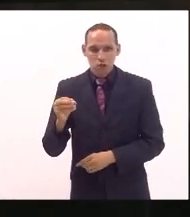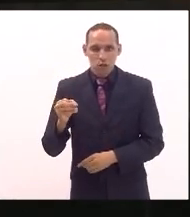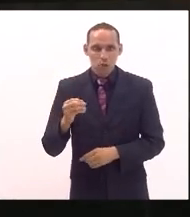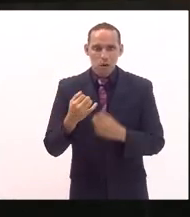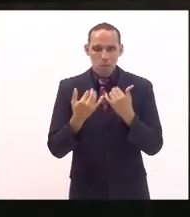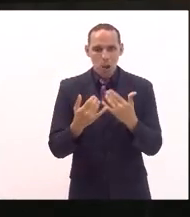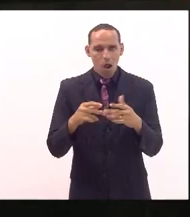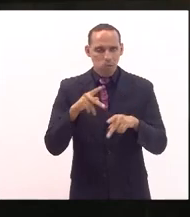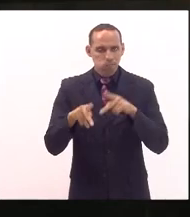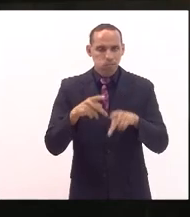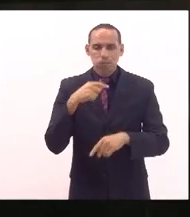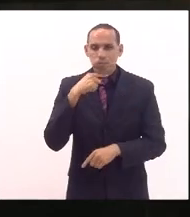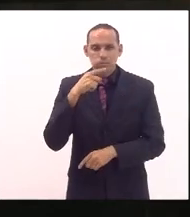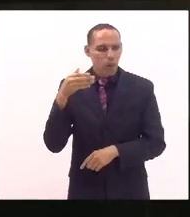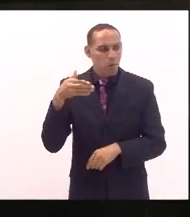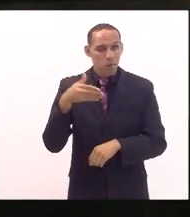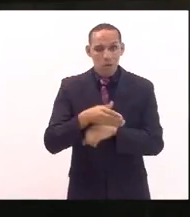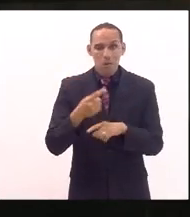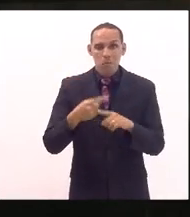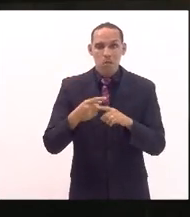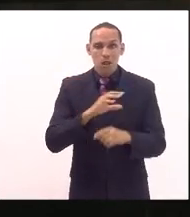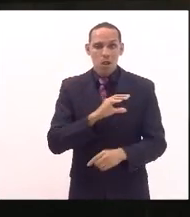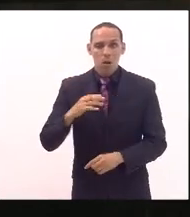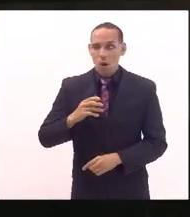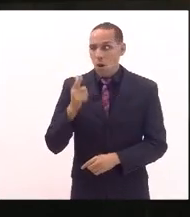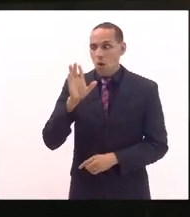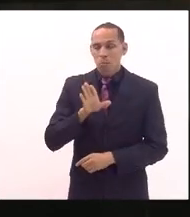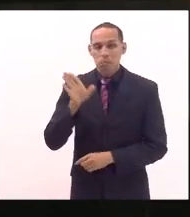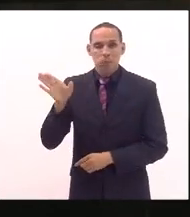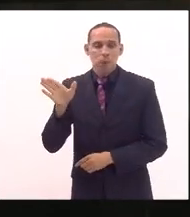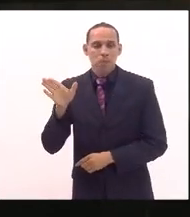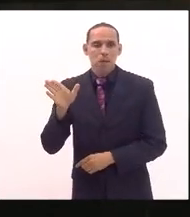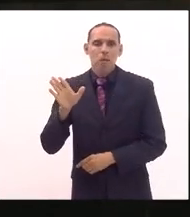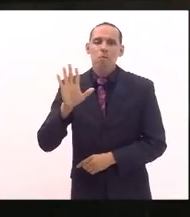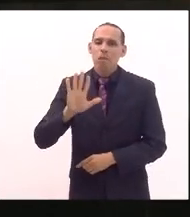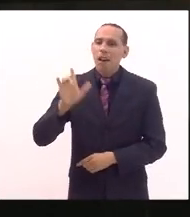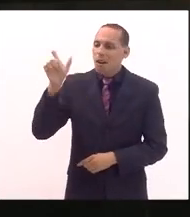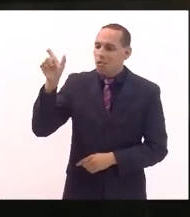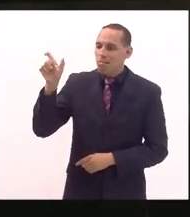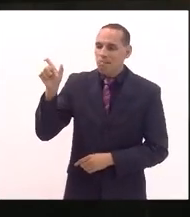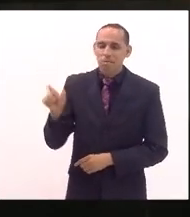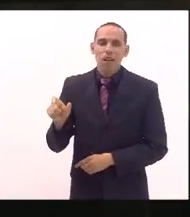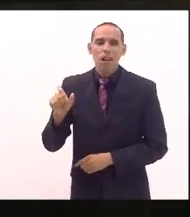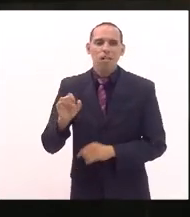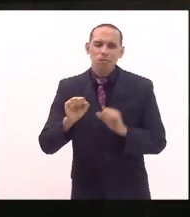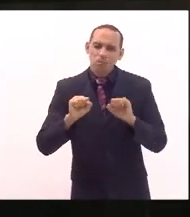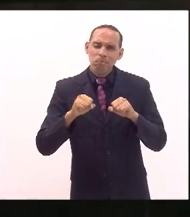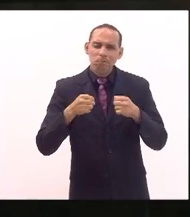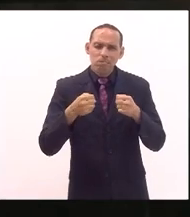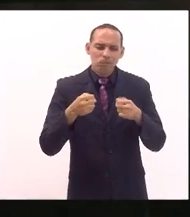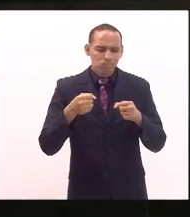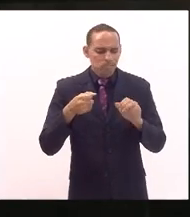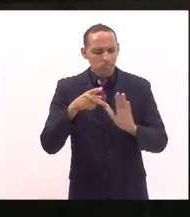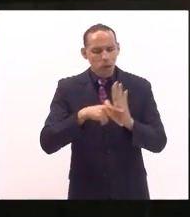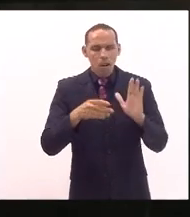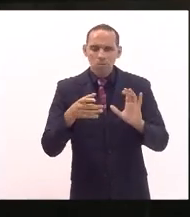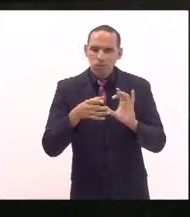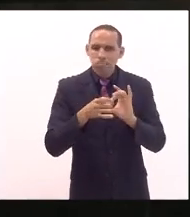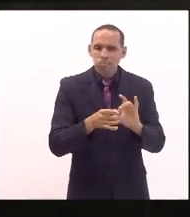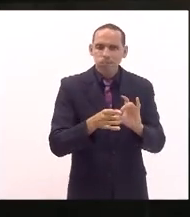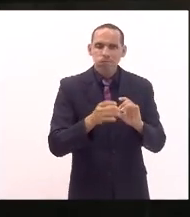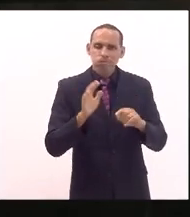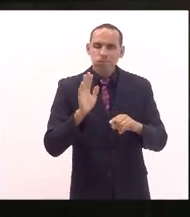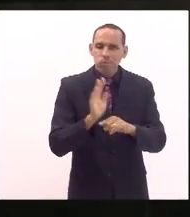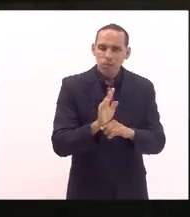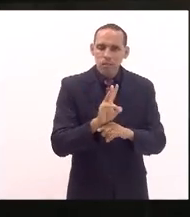estava em presidindo outra comissão mas ele se debruçou já no projeto vai